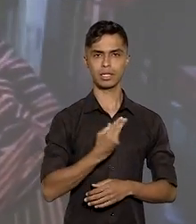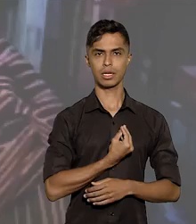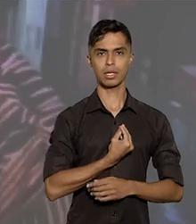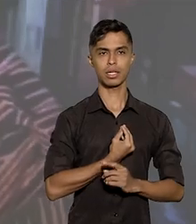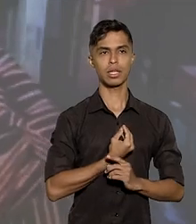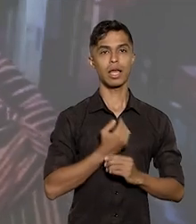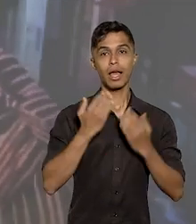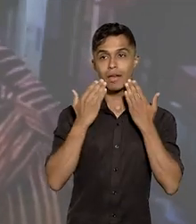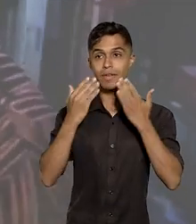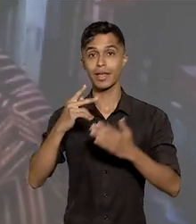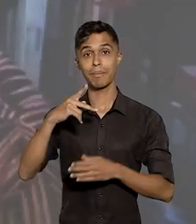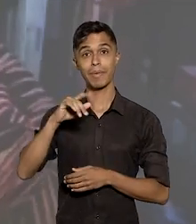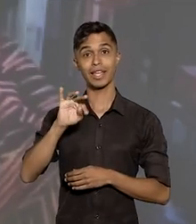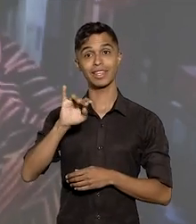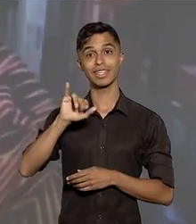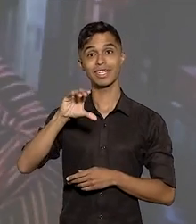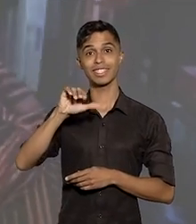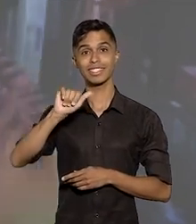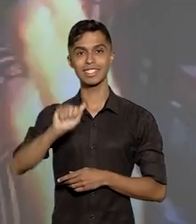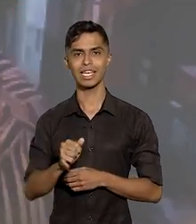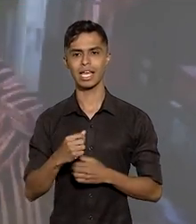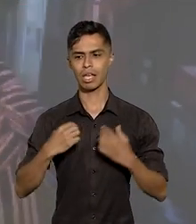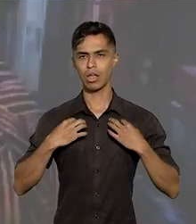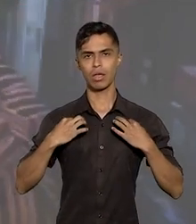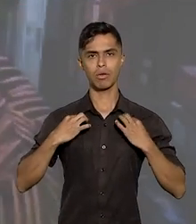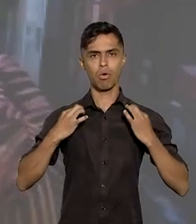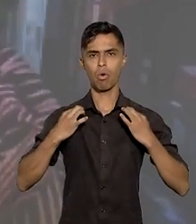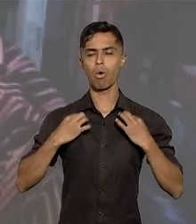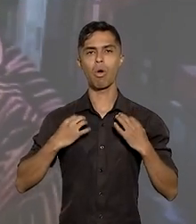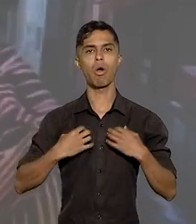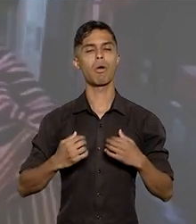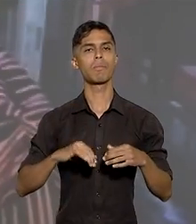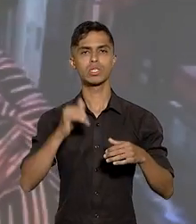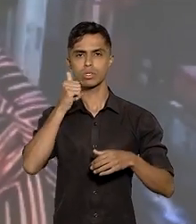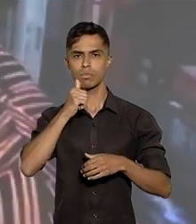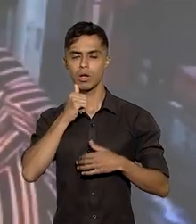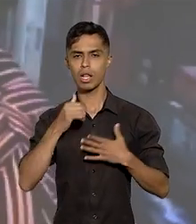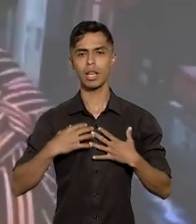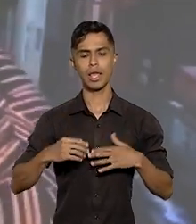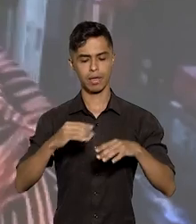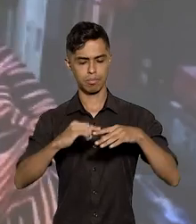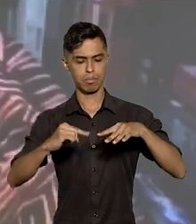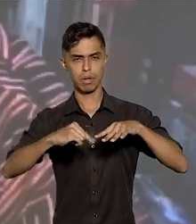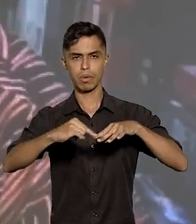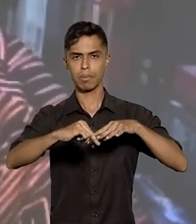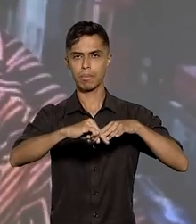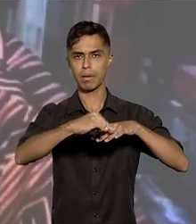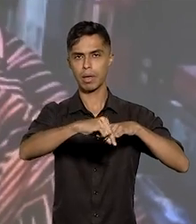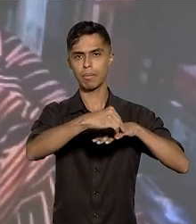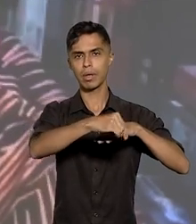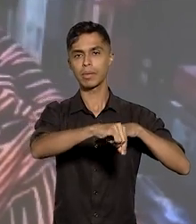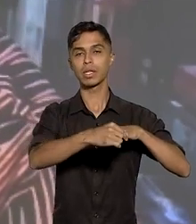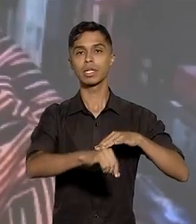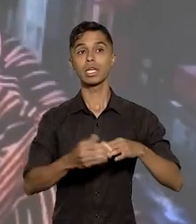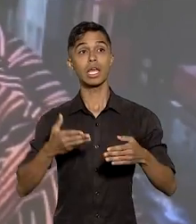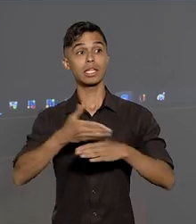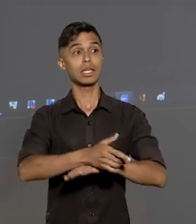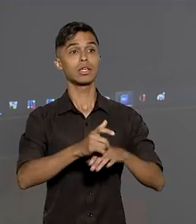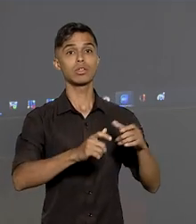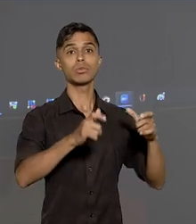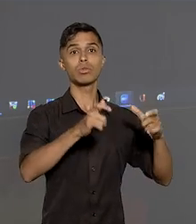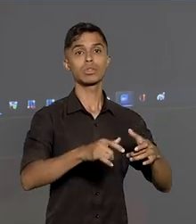como Patrícia, vestida de Patrícia, com unha pintada, entrar num presídio